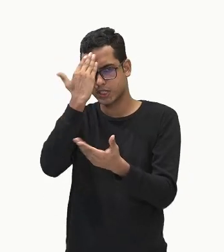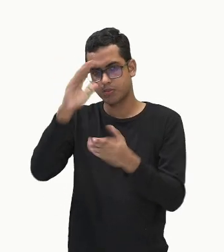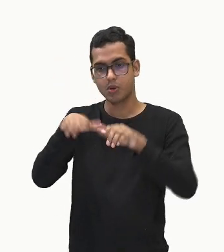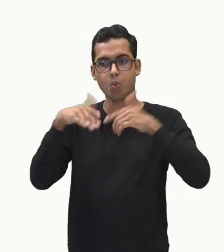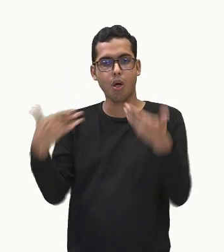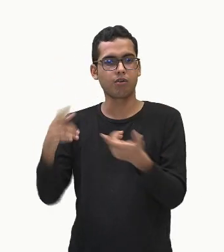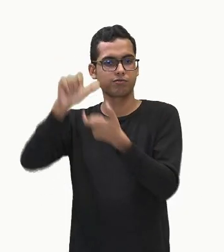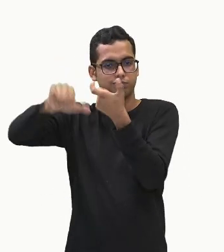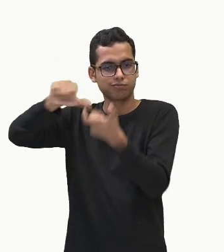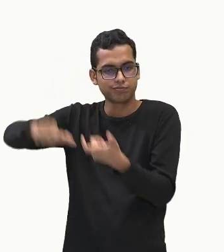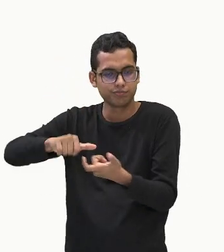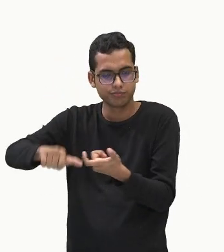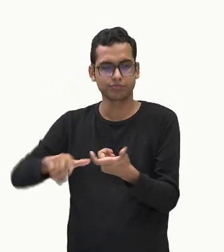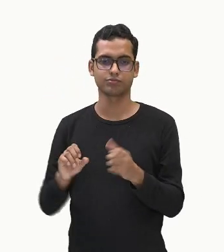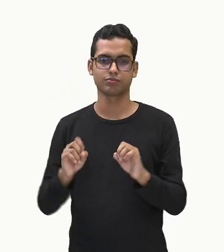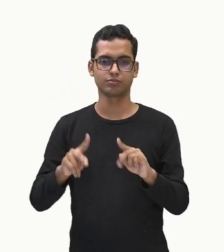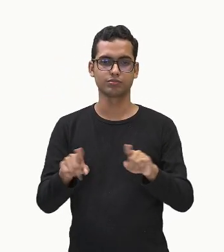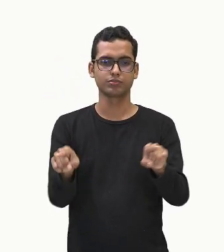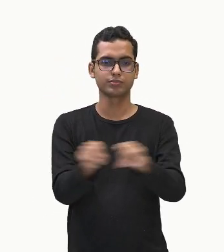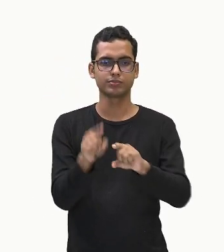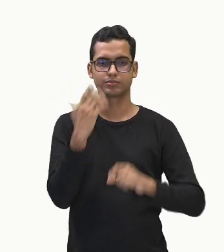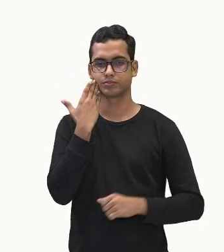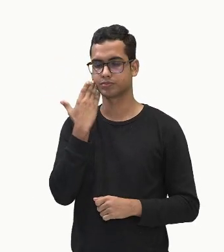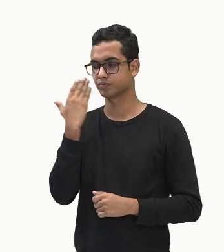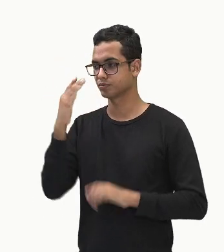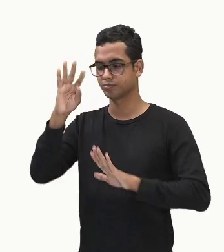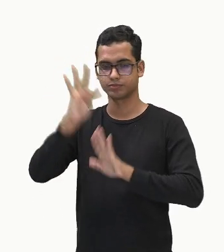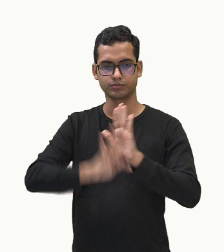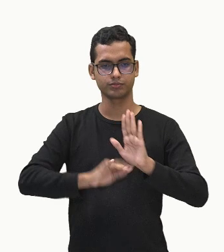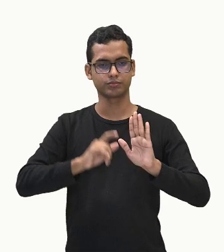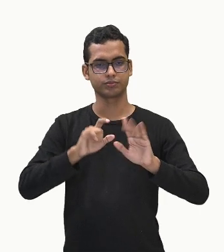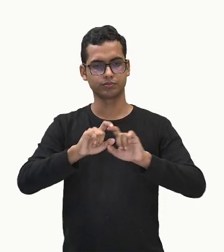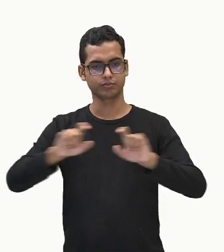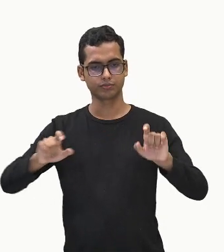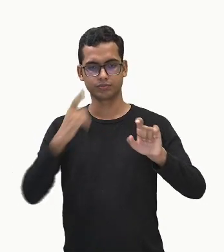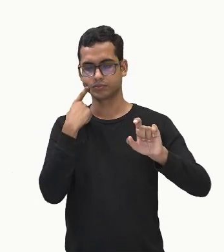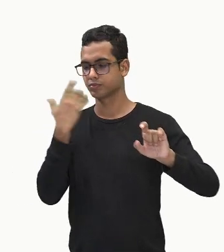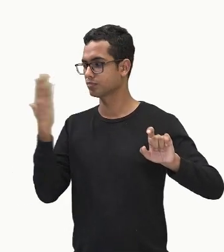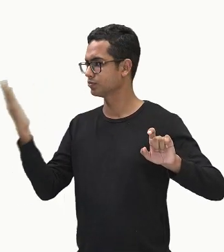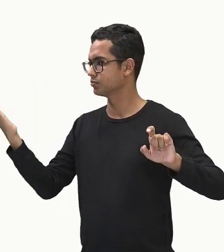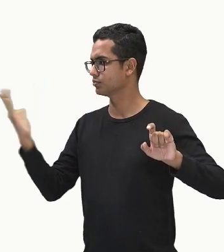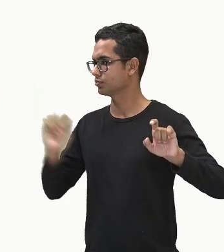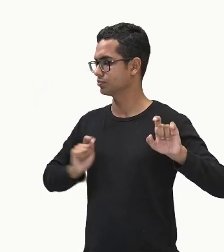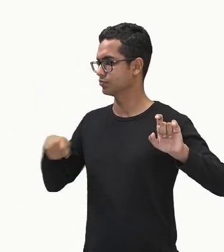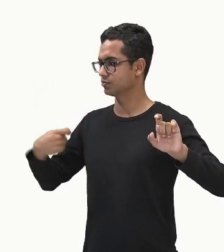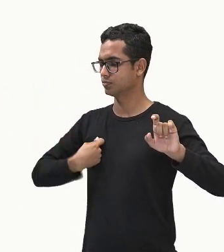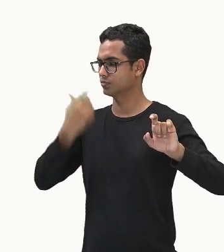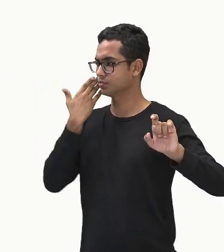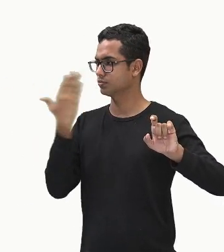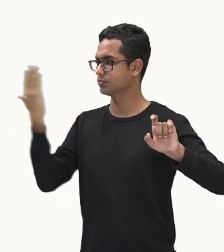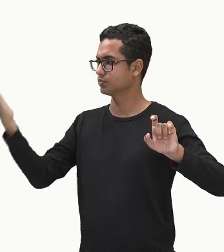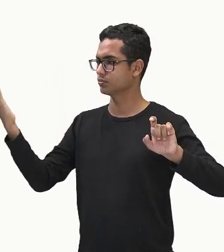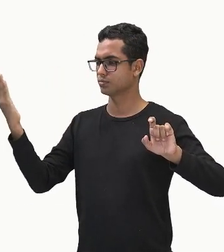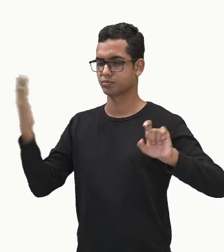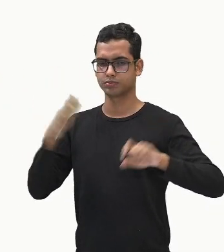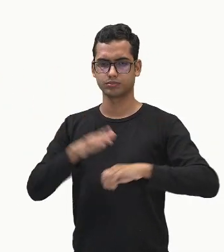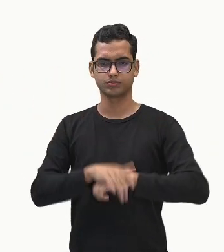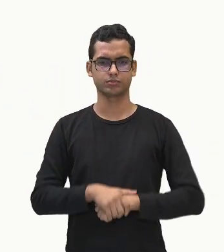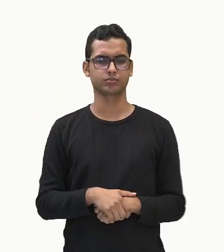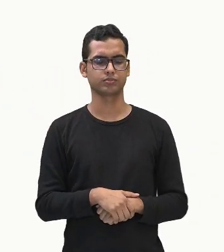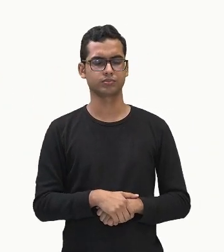relembrá-las. Em espanhol, os verbos se classificam em 3 grupos